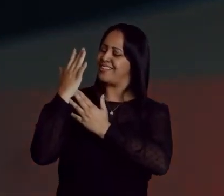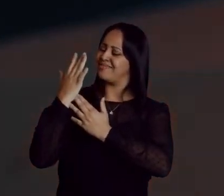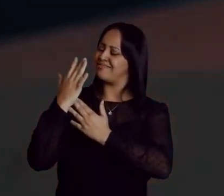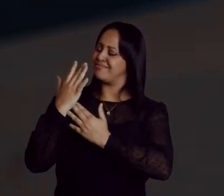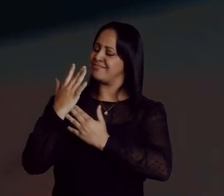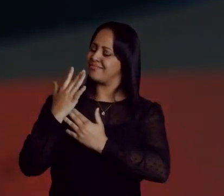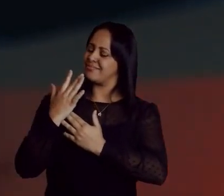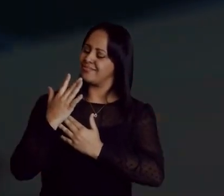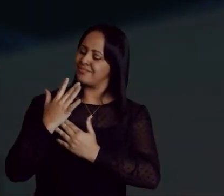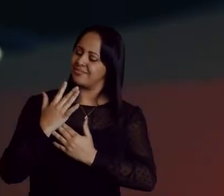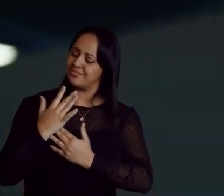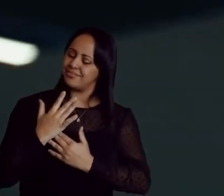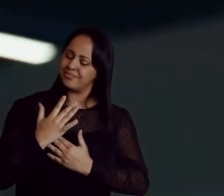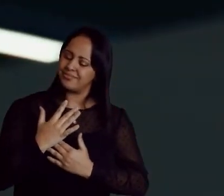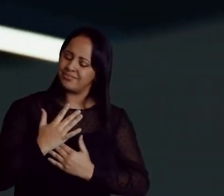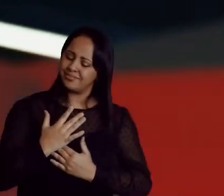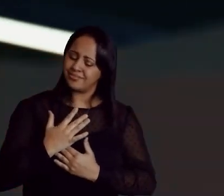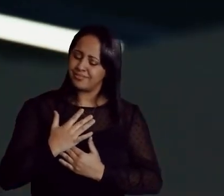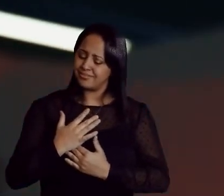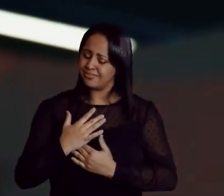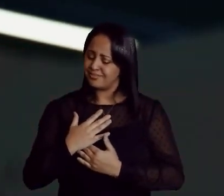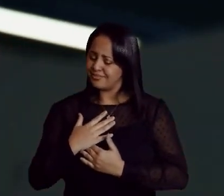para mim,